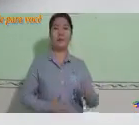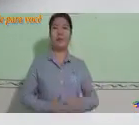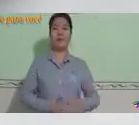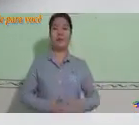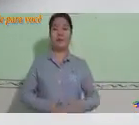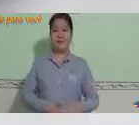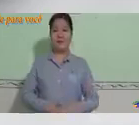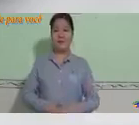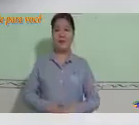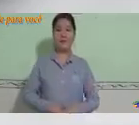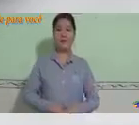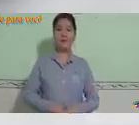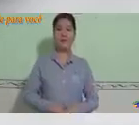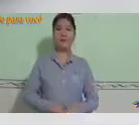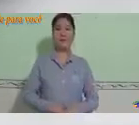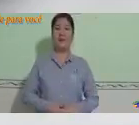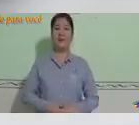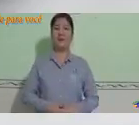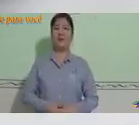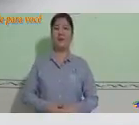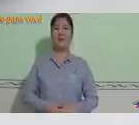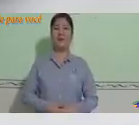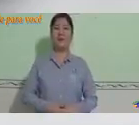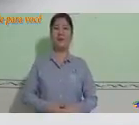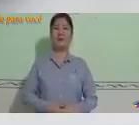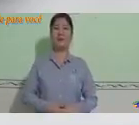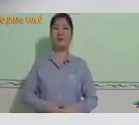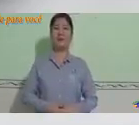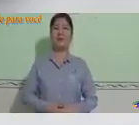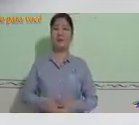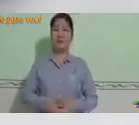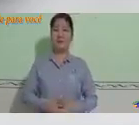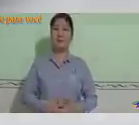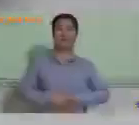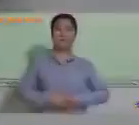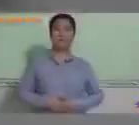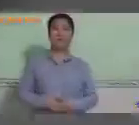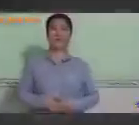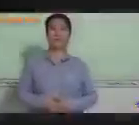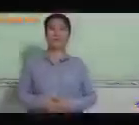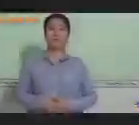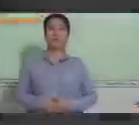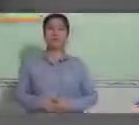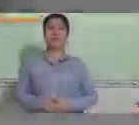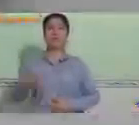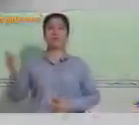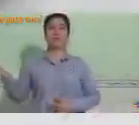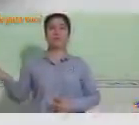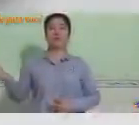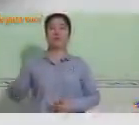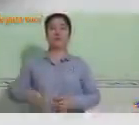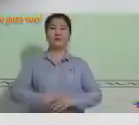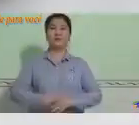Uma técnica que é muito eficaz para fechar os poros do rosto é usar uma bolsa térmica